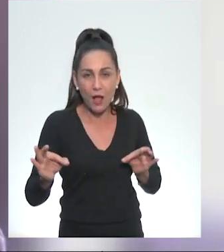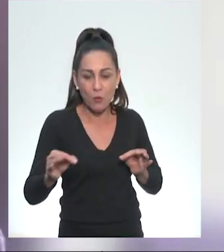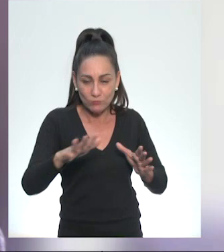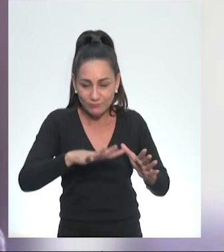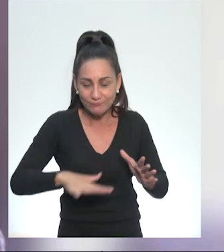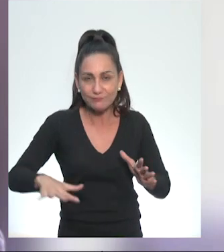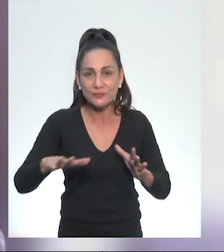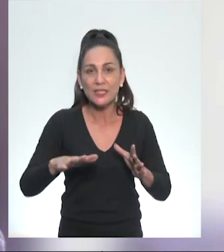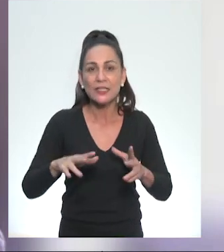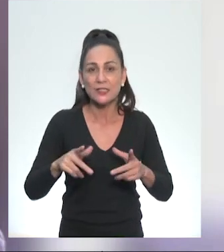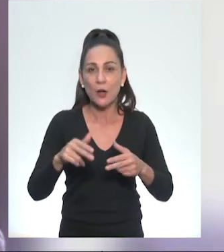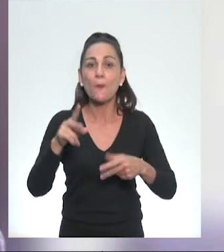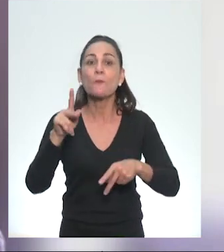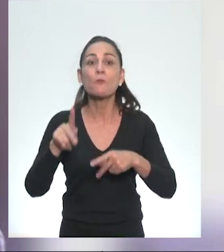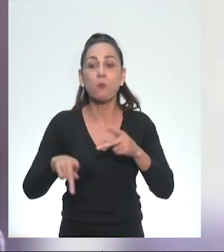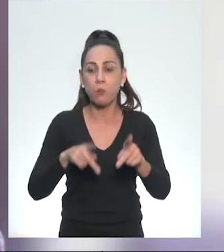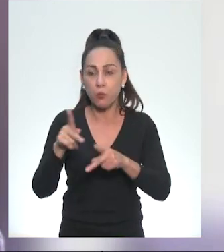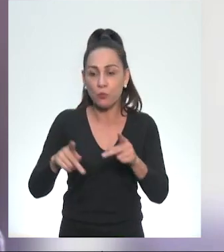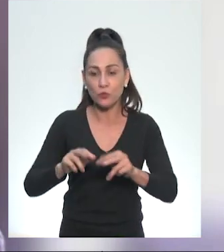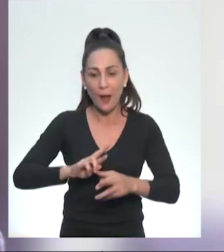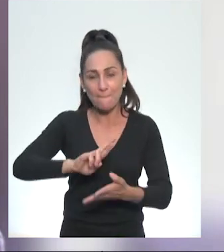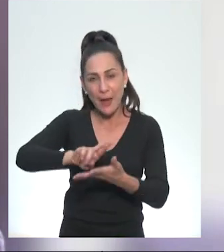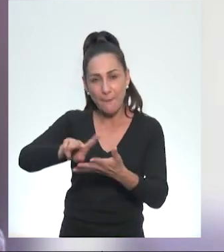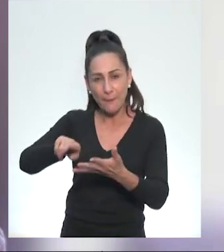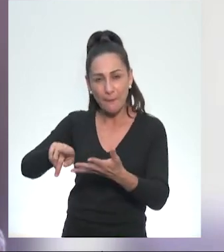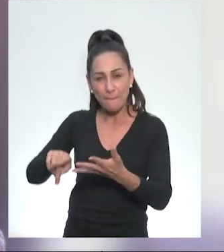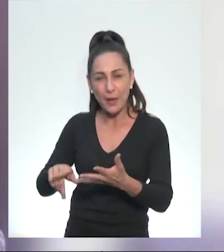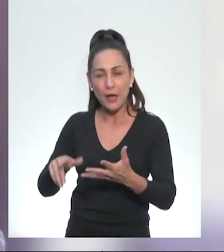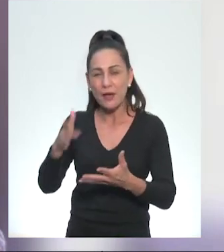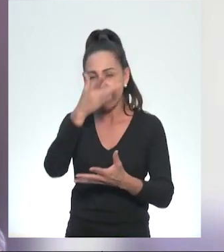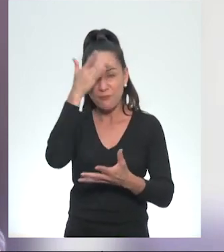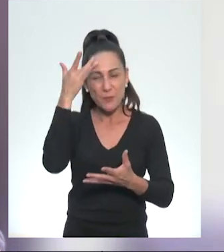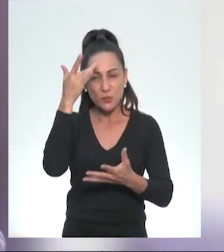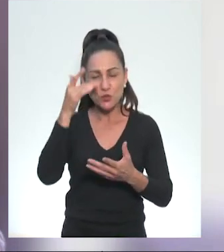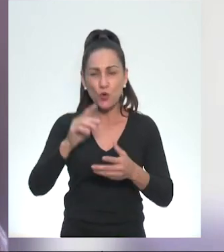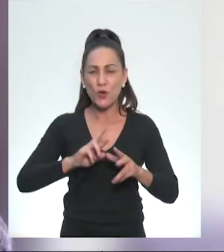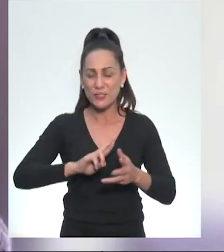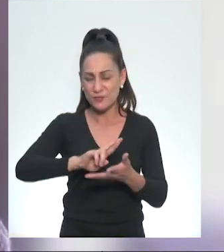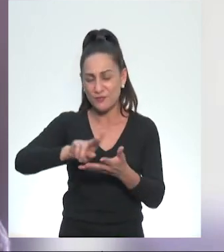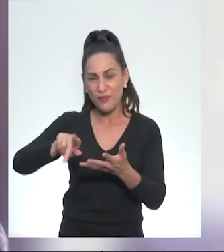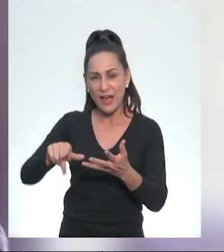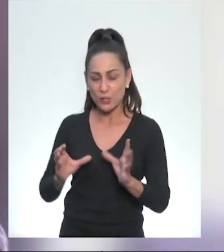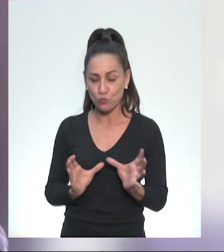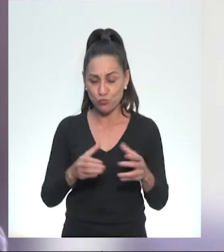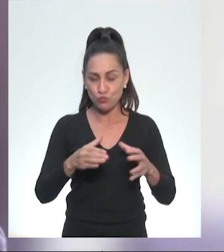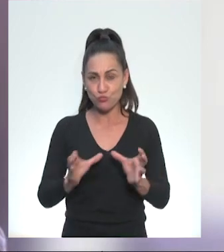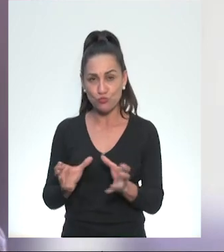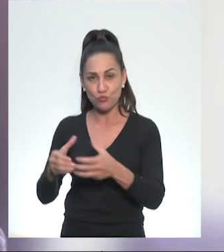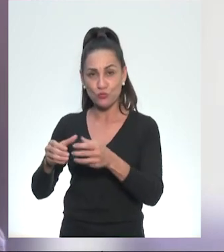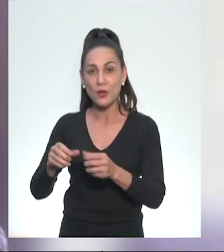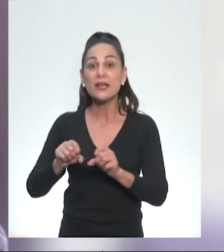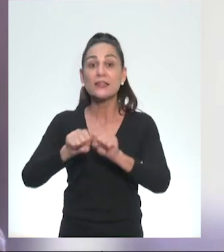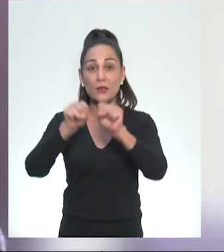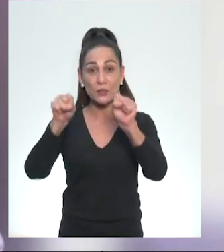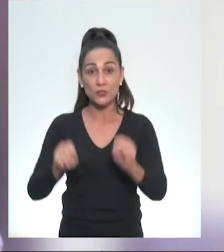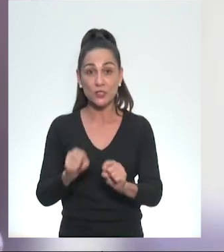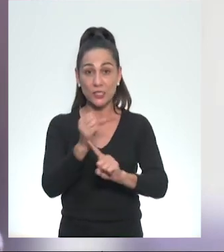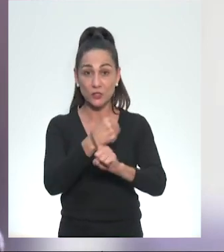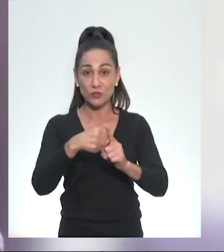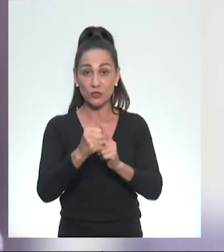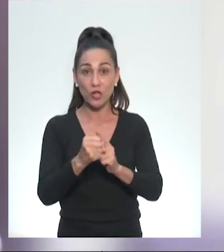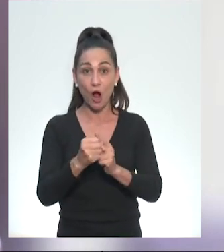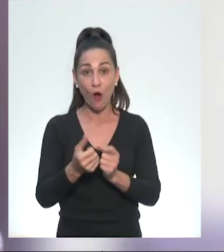uma pluralidade de grupos étnico-culturais, né, e aí houveram, obviamente, grupos sem uma estrutura social